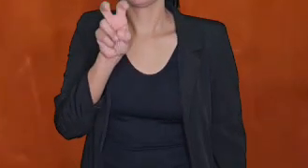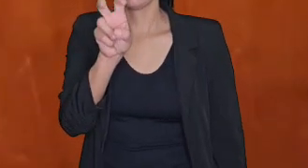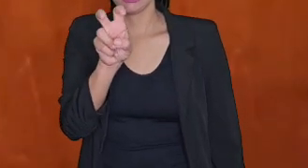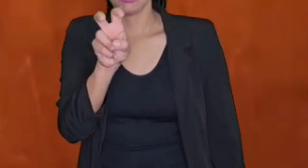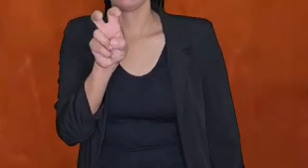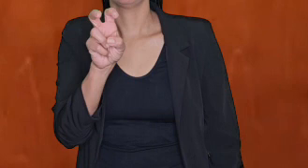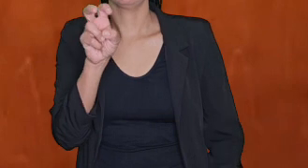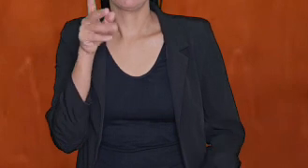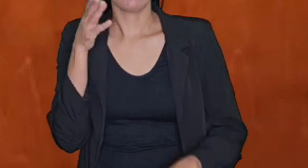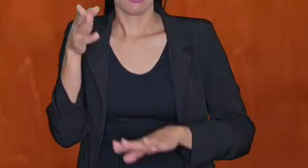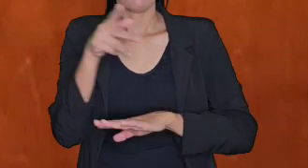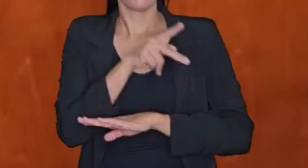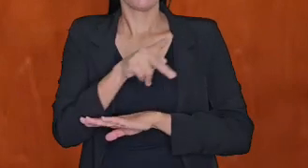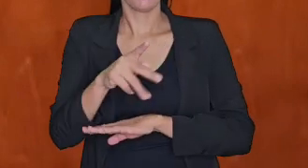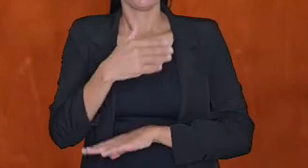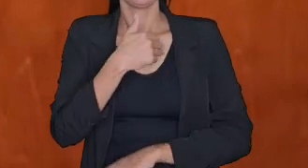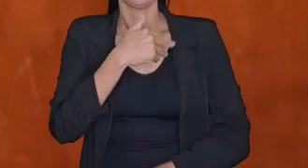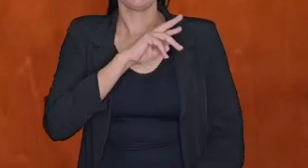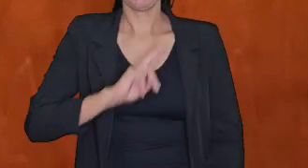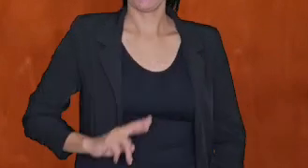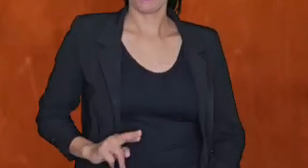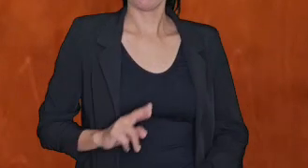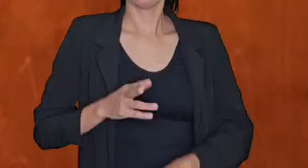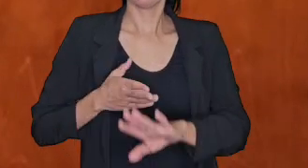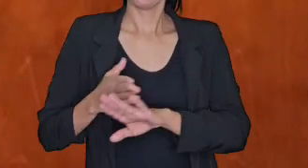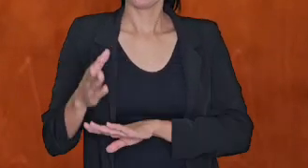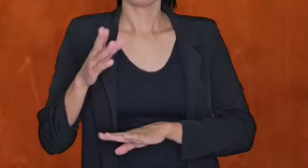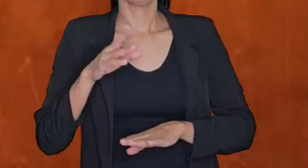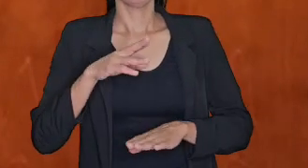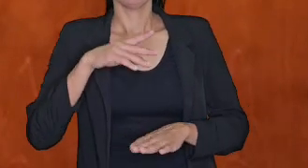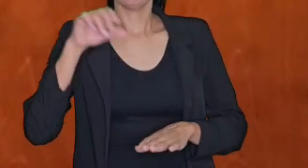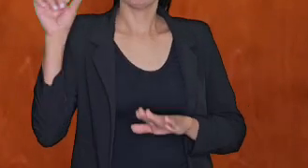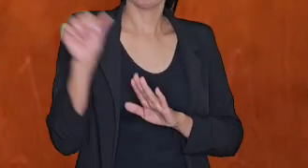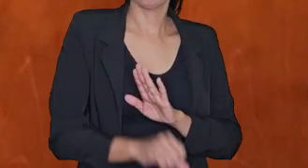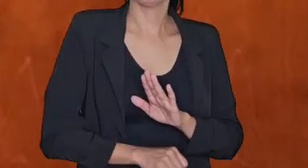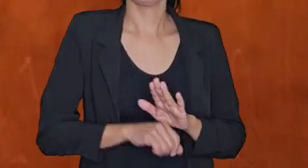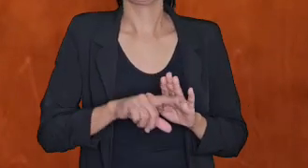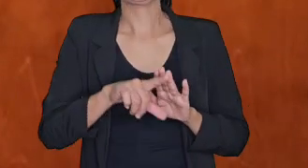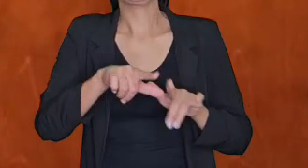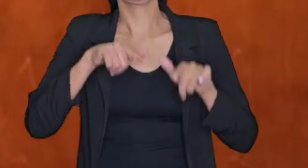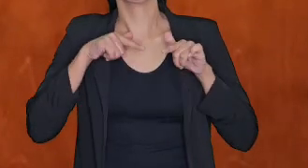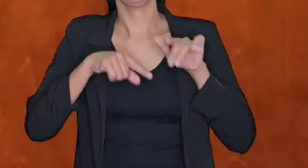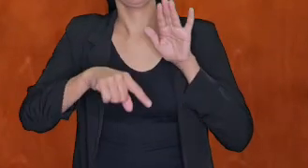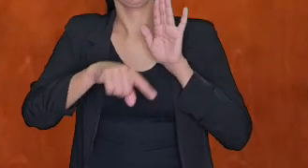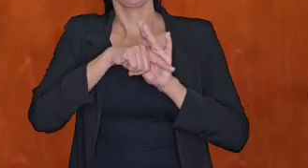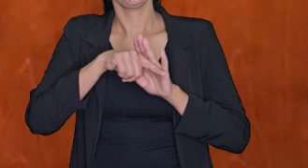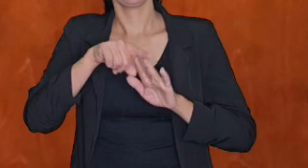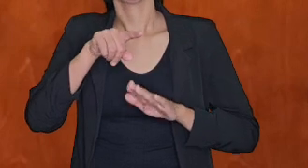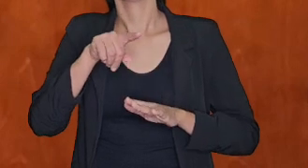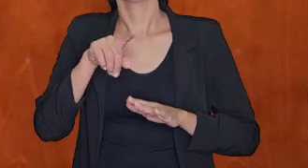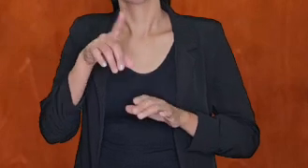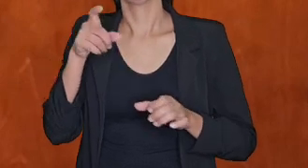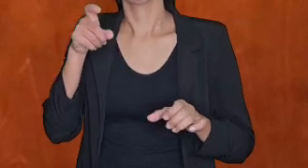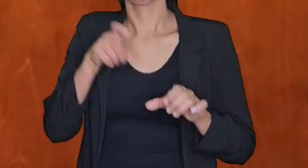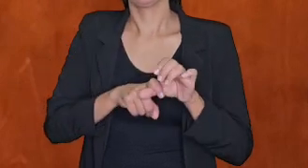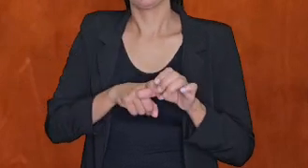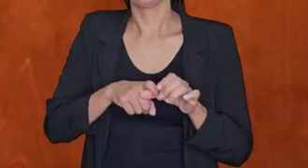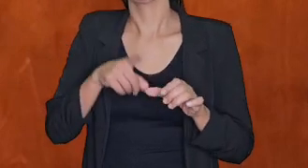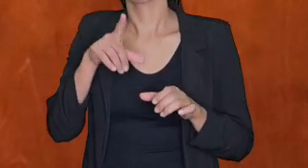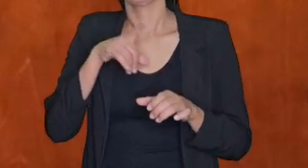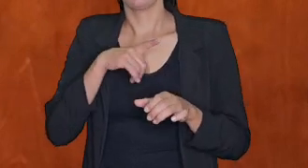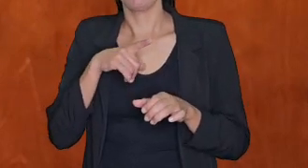a medida provisória 1085. Chegou à presidência da República detonando a certidão negativa de